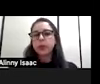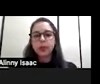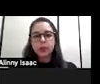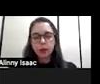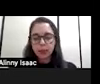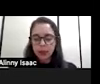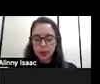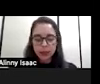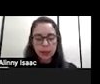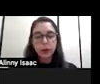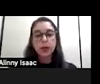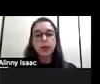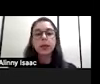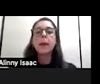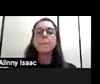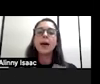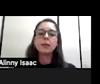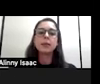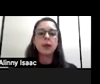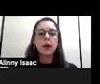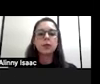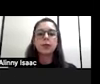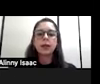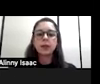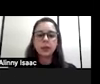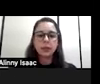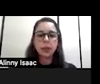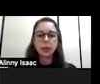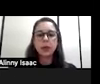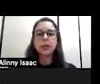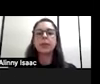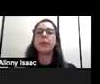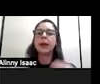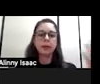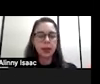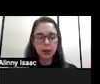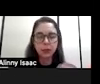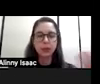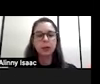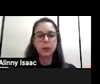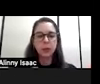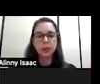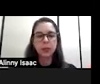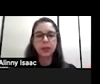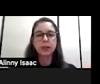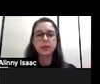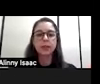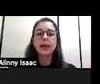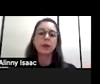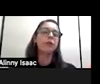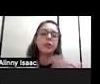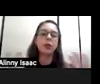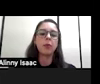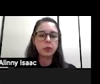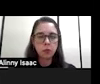gente não viu alteração, né, na microglia, mas considerando que esse CB2 ele também está relacionado com esse processo de